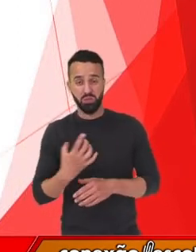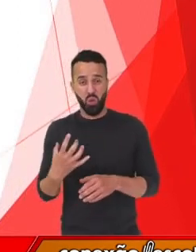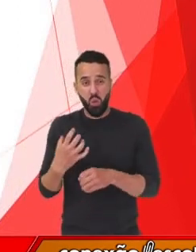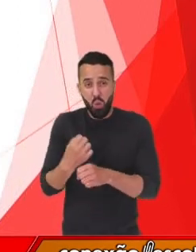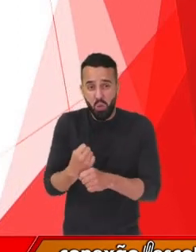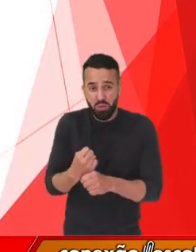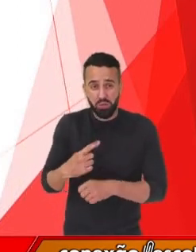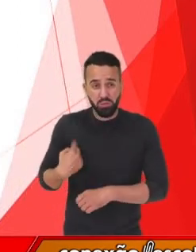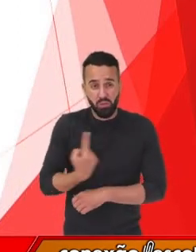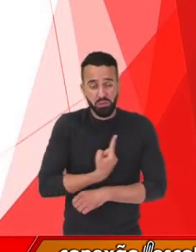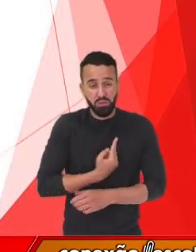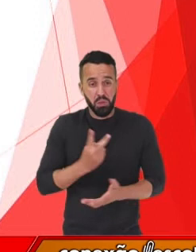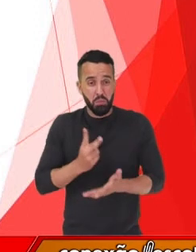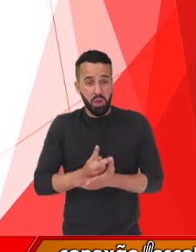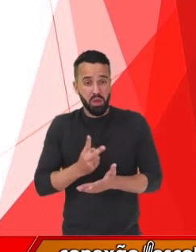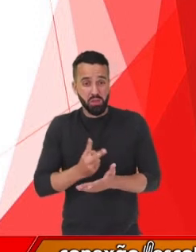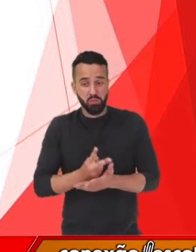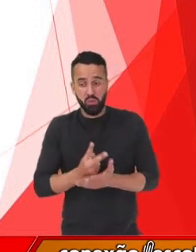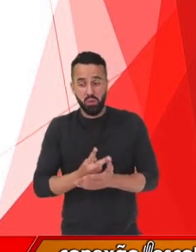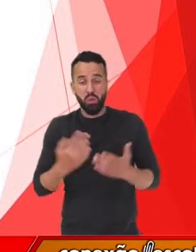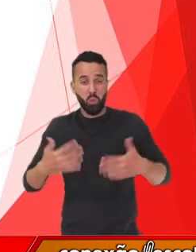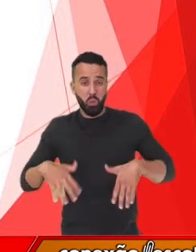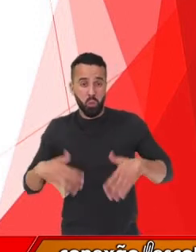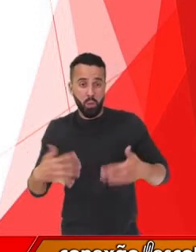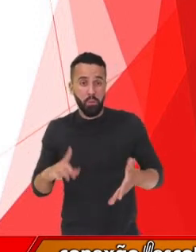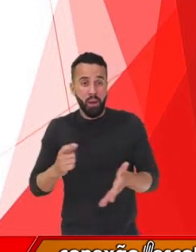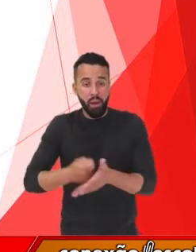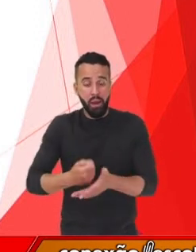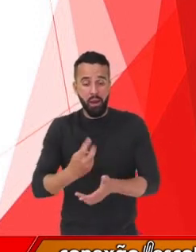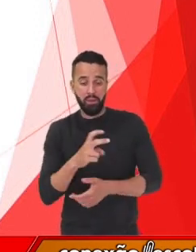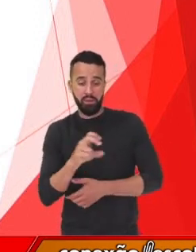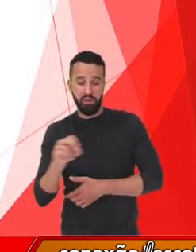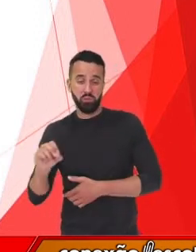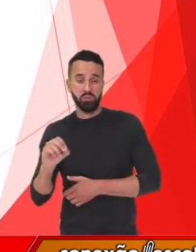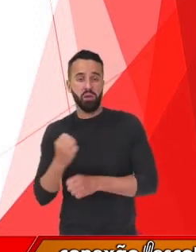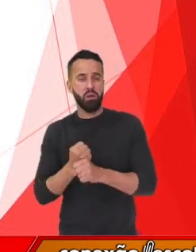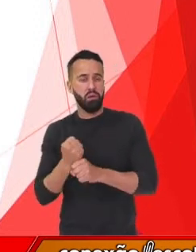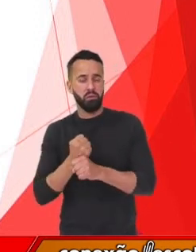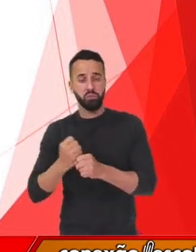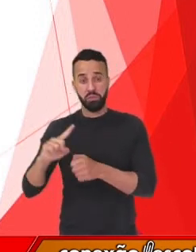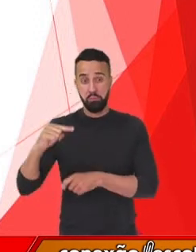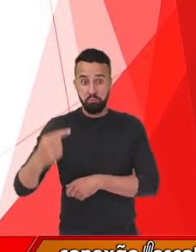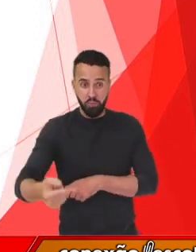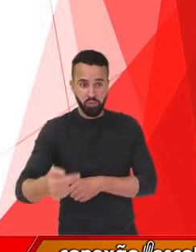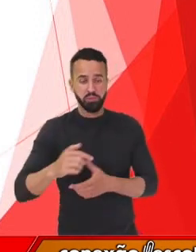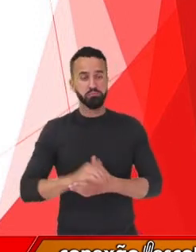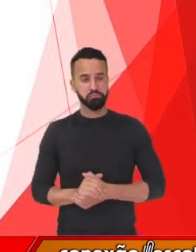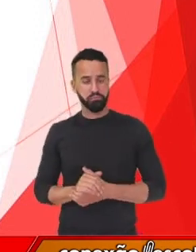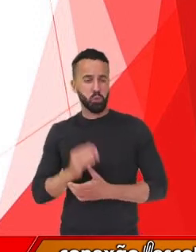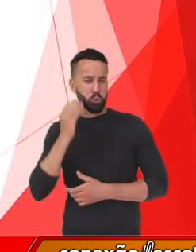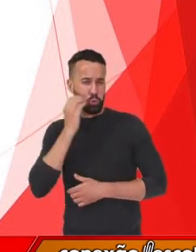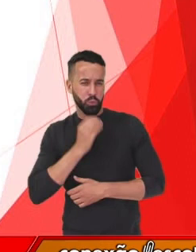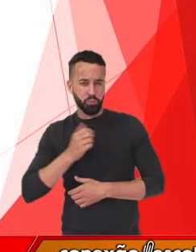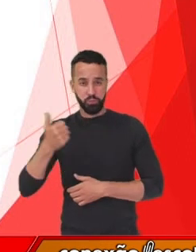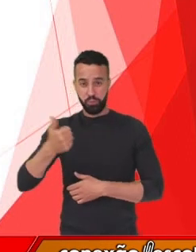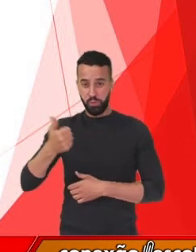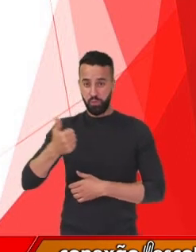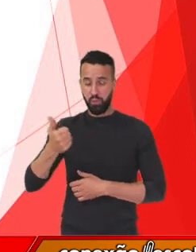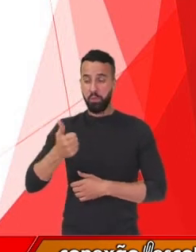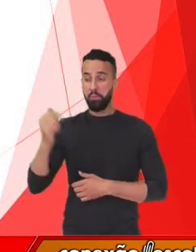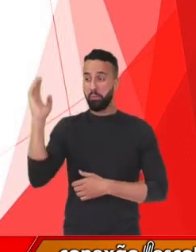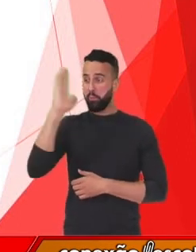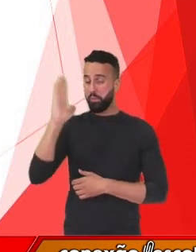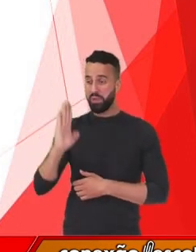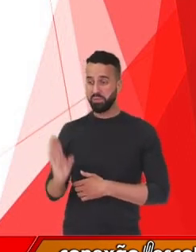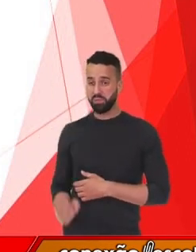o mesmo ônus 500 anos após. Desde Dom Pedro I que o Brasil